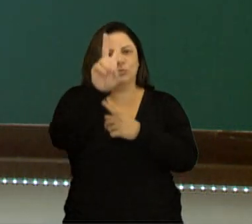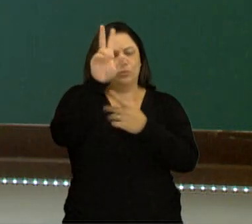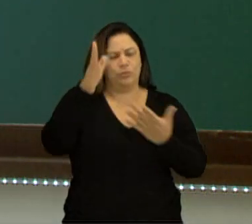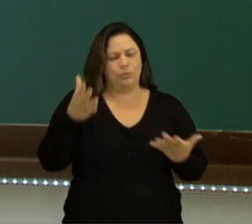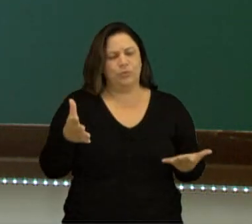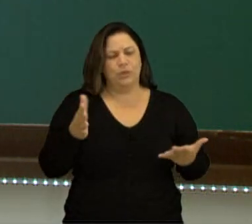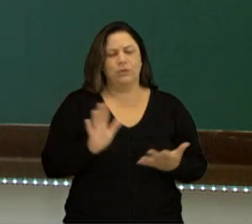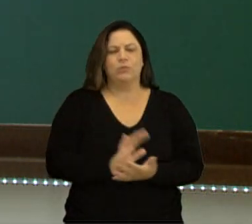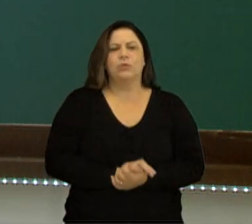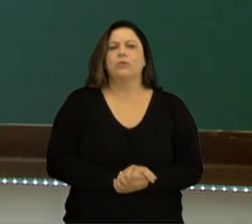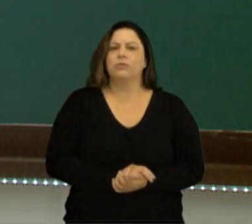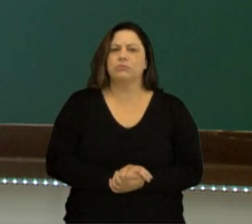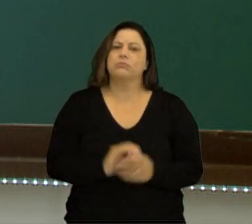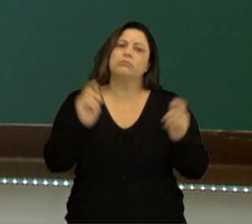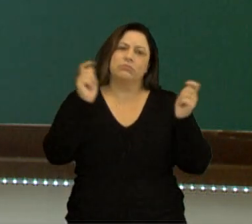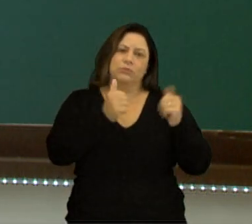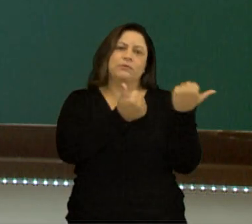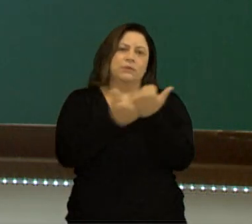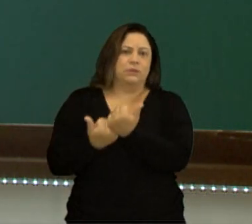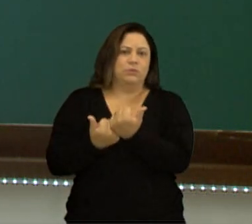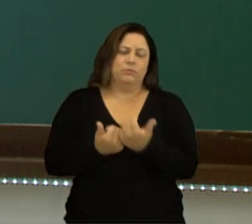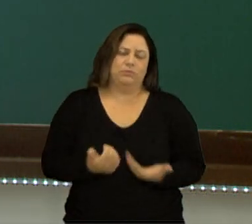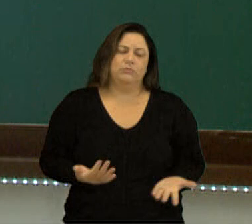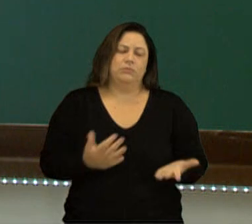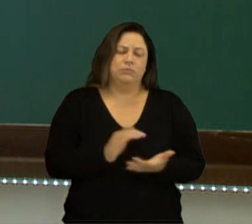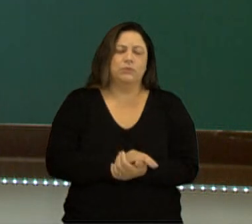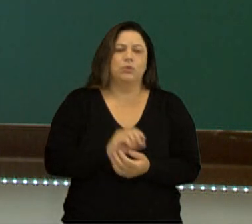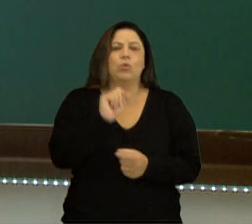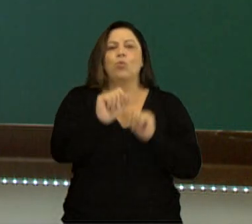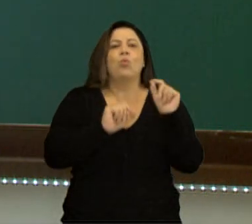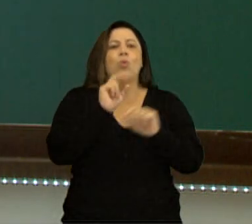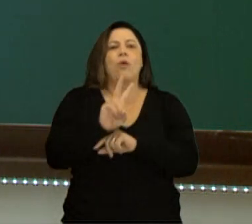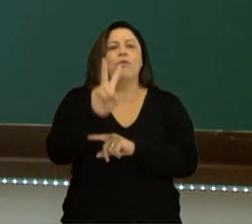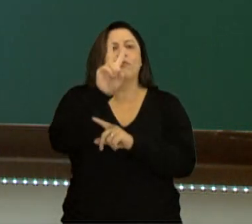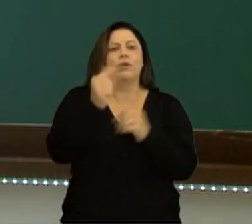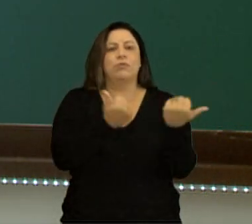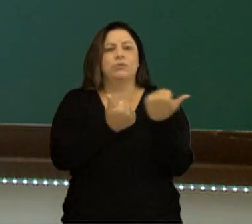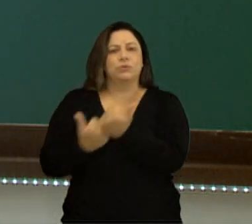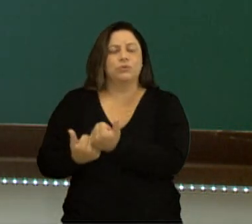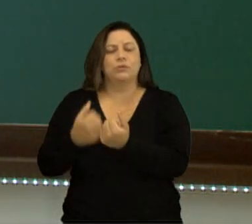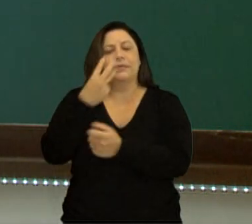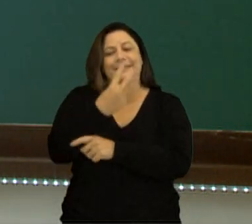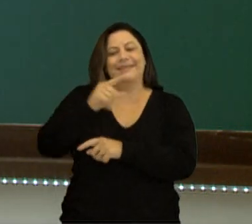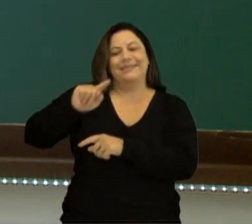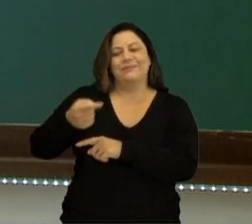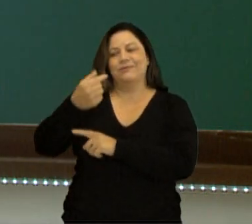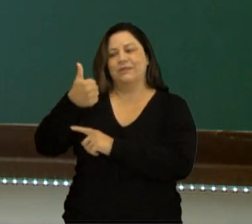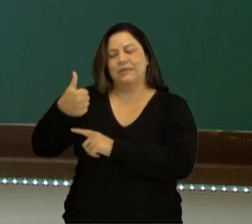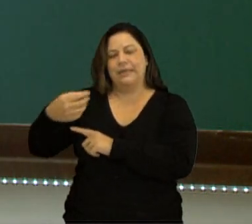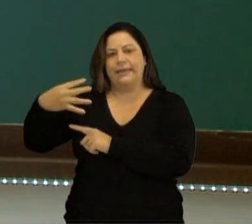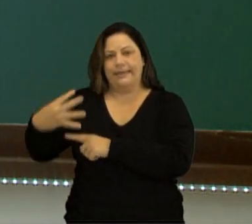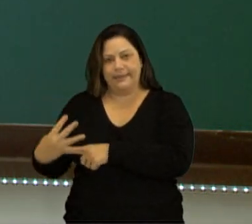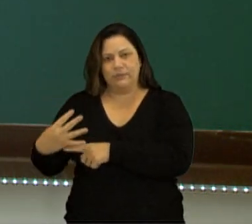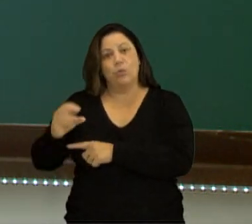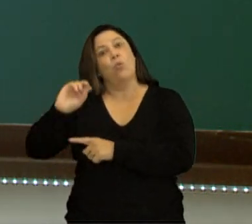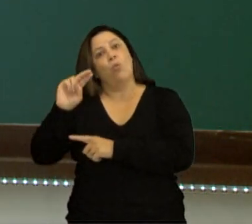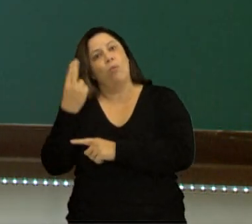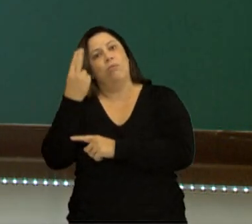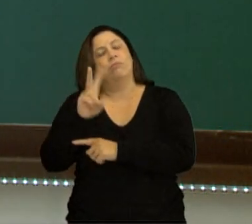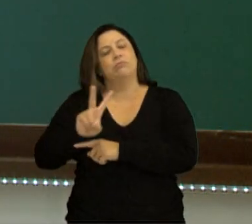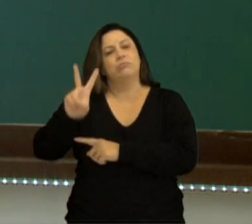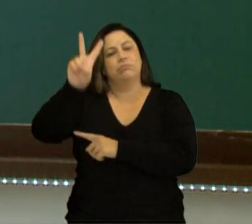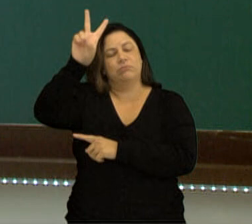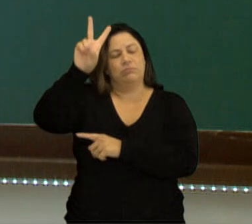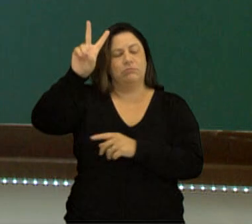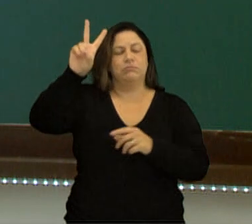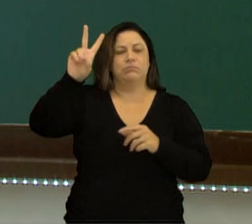a indicação do π, você vai ter que substituir. Qual o valor que seria que substituir? 3,14 ou o valor que